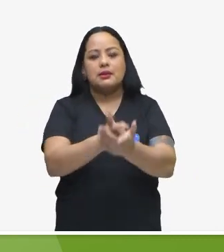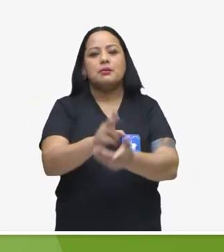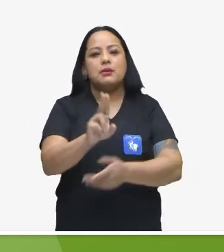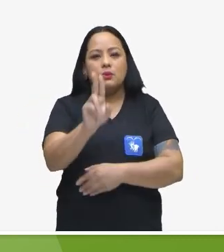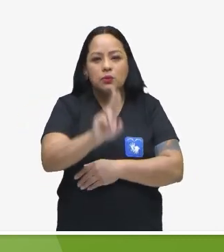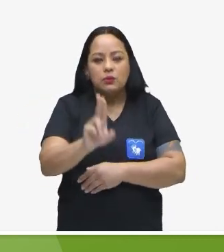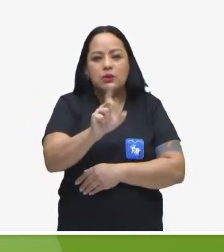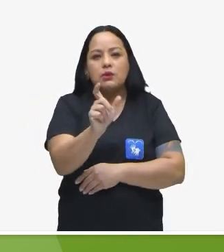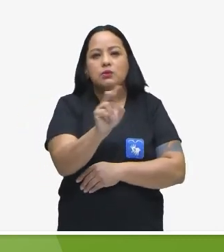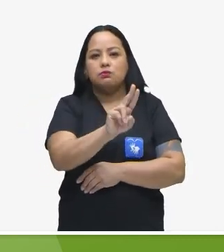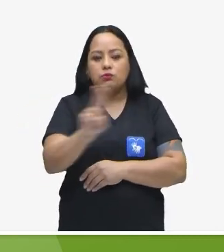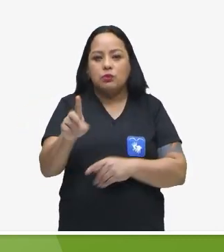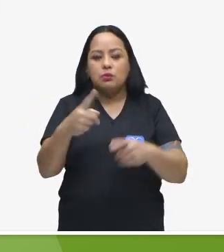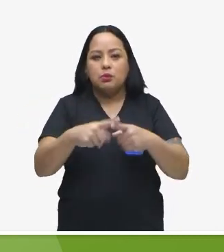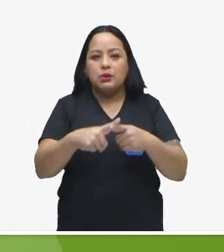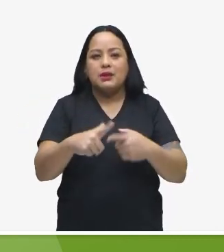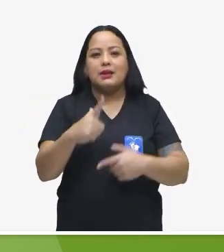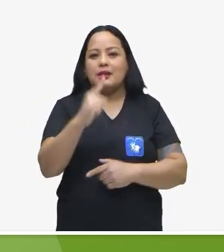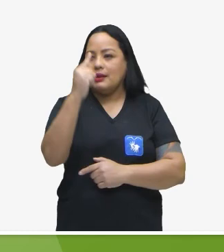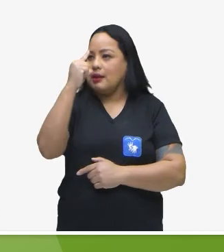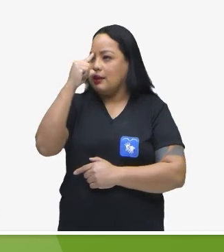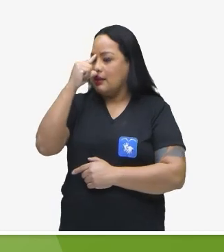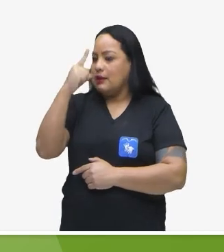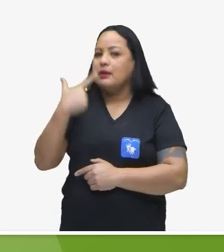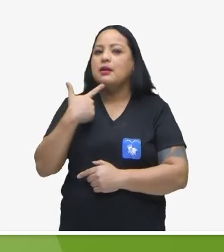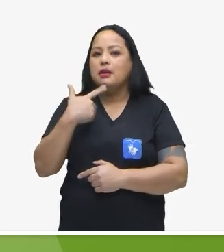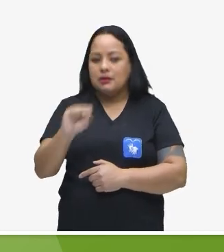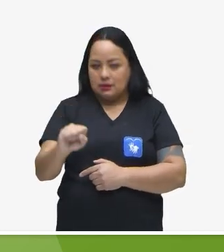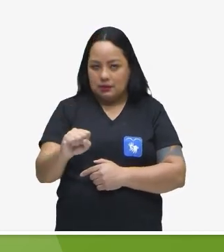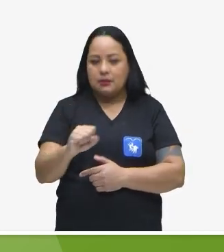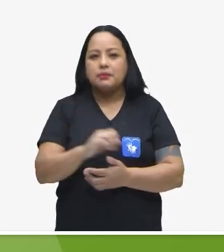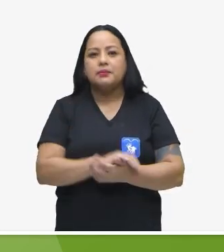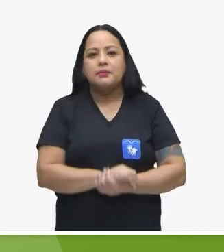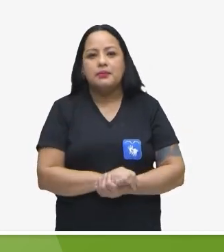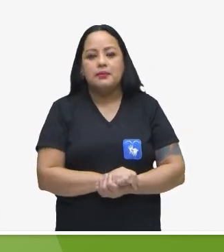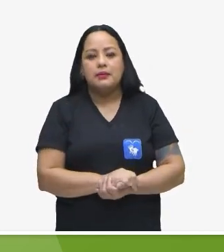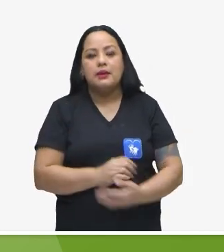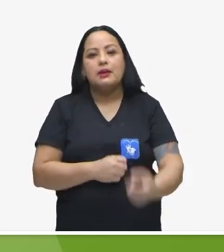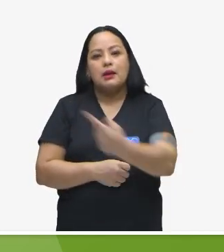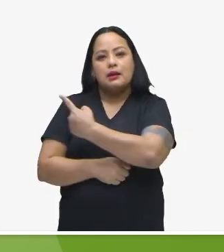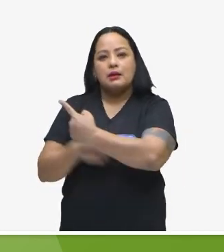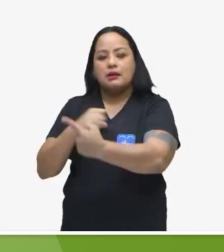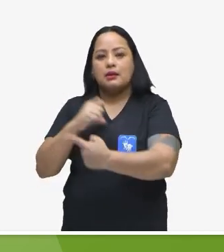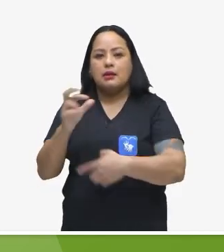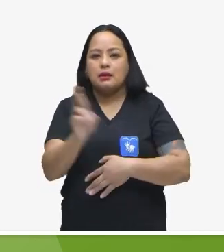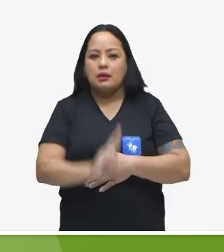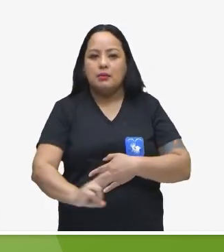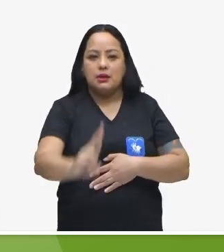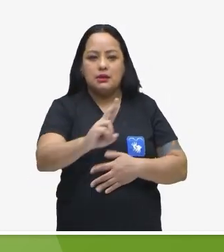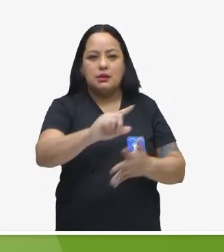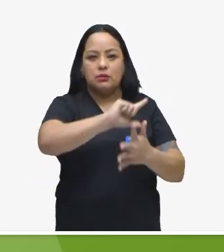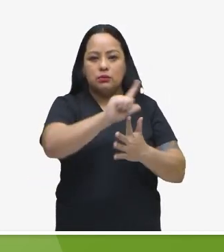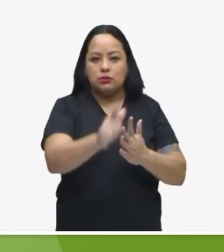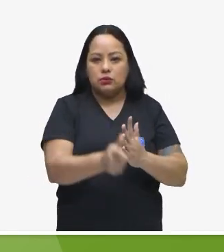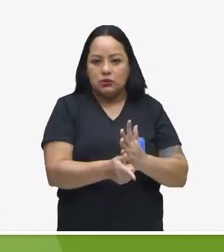porque está na língua latina, que é em latim, e aqui a gente tem a representação do gênero,